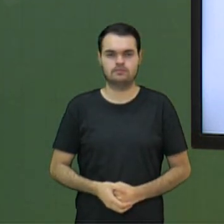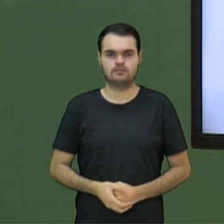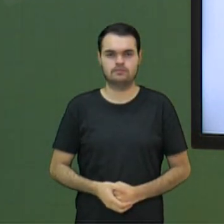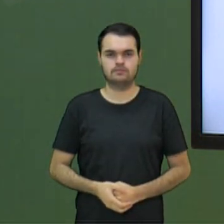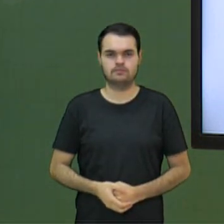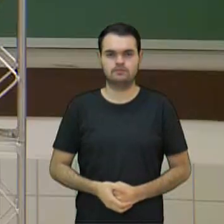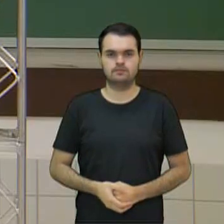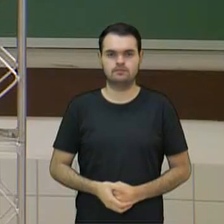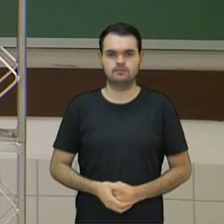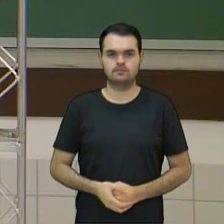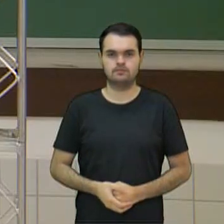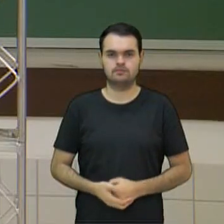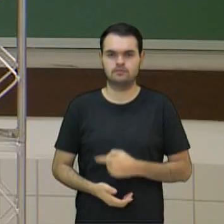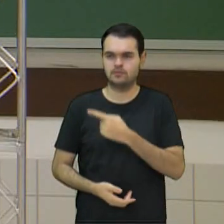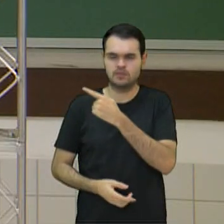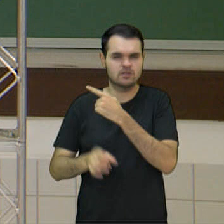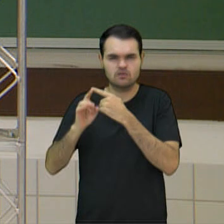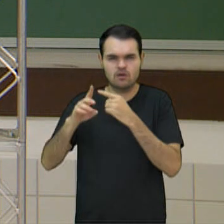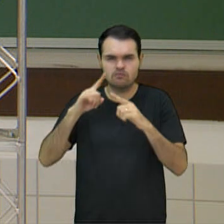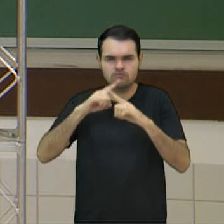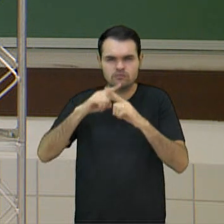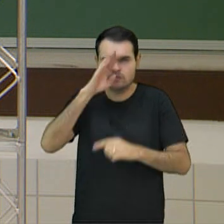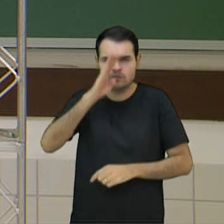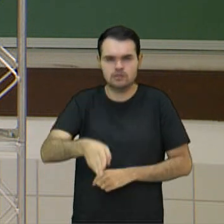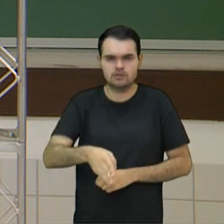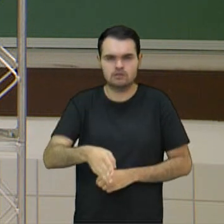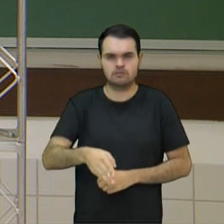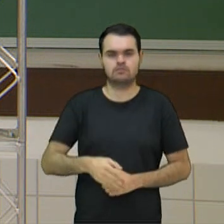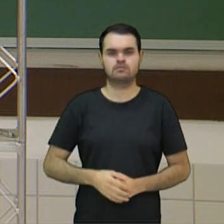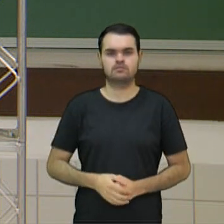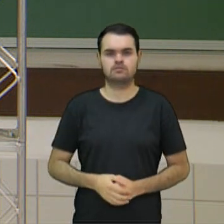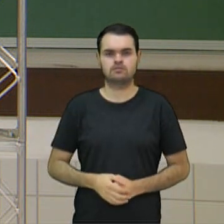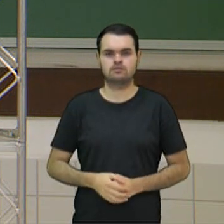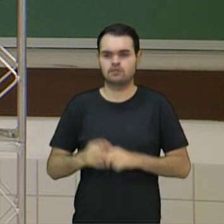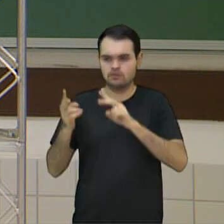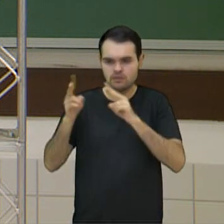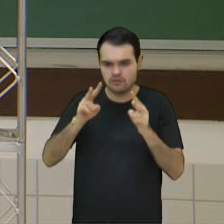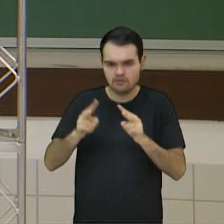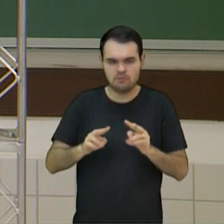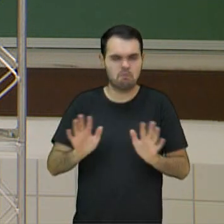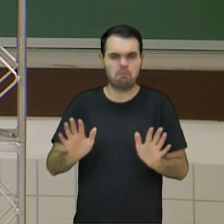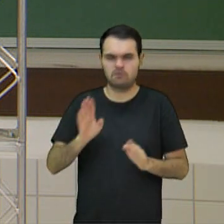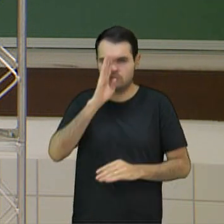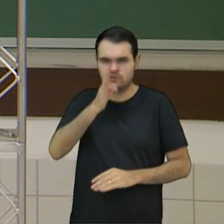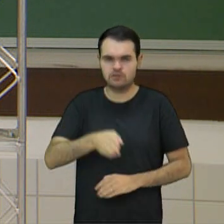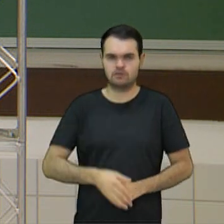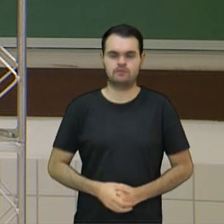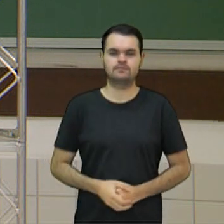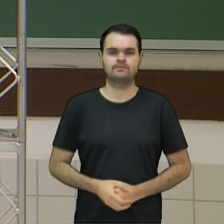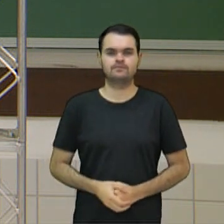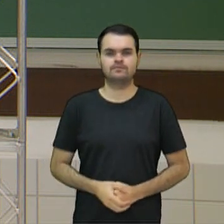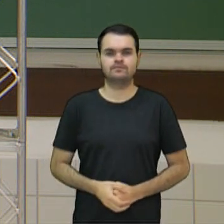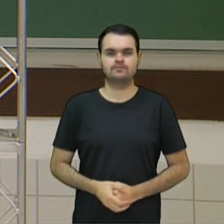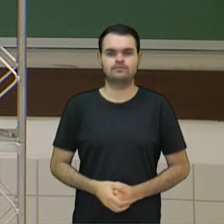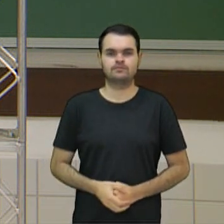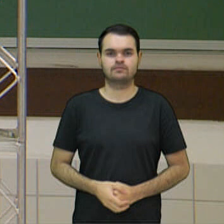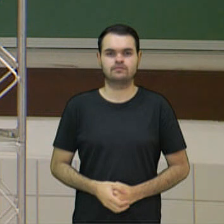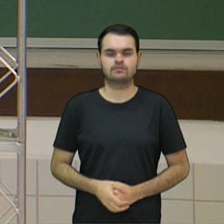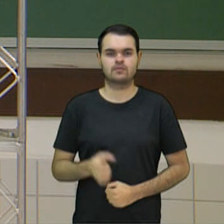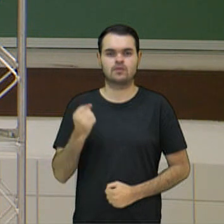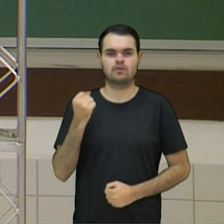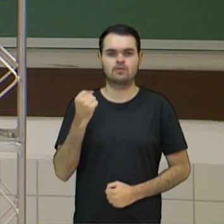precisa nem fazer nada, aqui é só multiplicar direto, né? Não precisa transferir para o outro membro. Vai dar